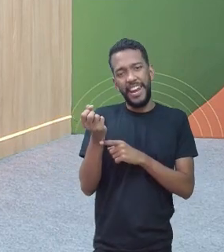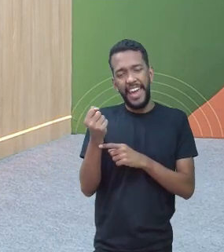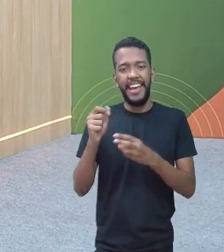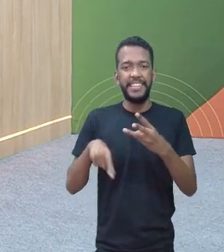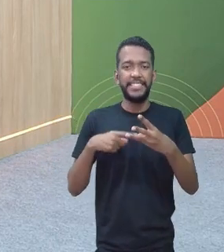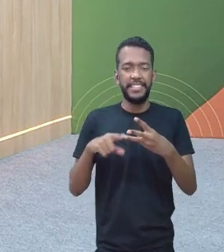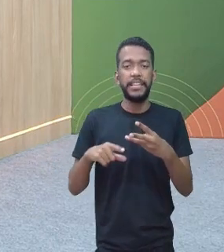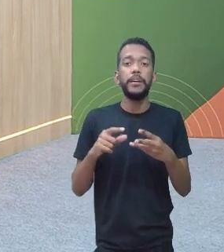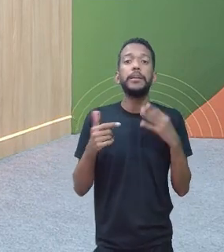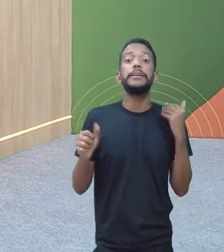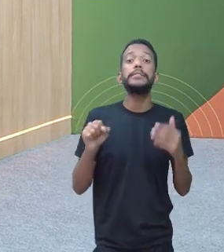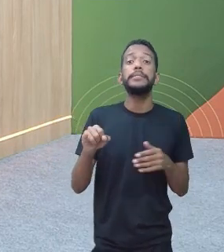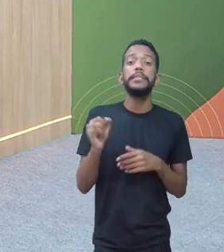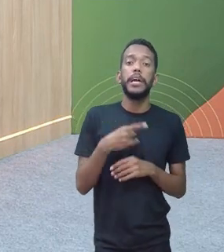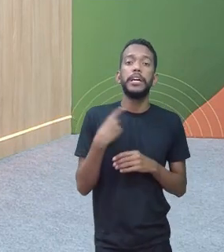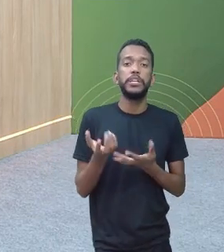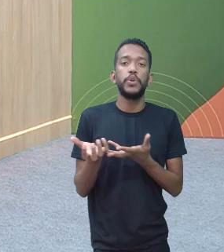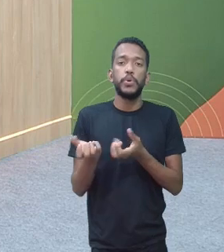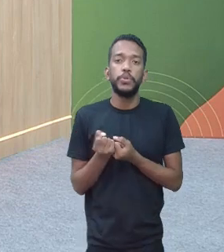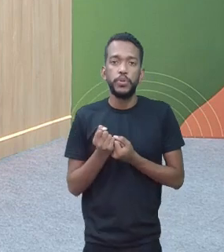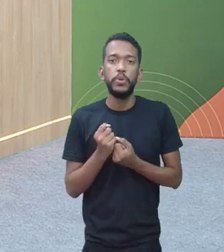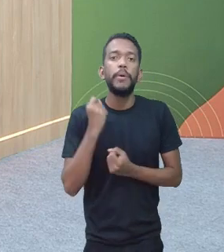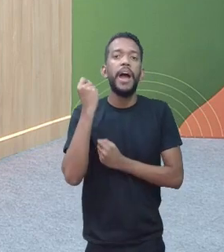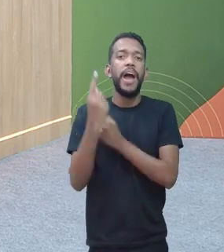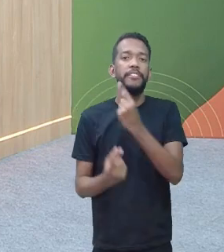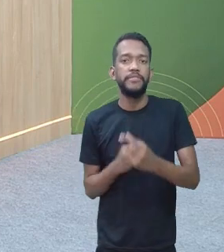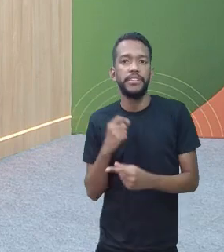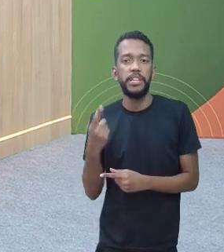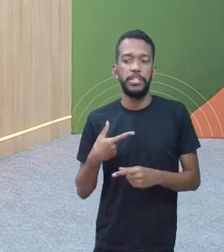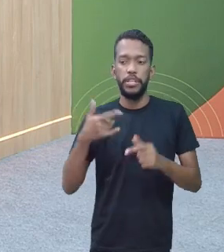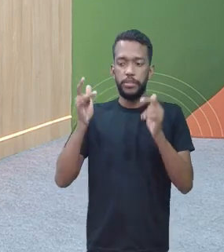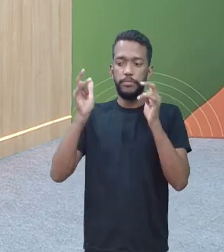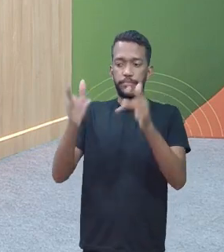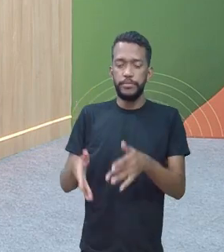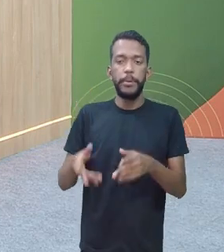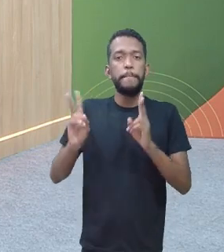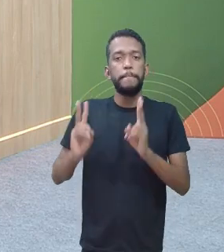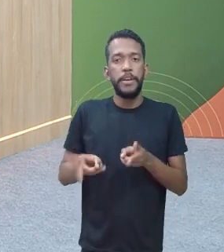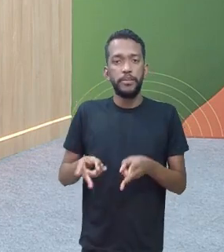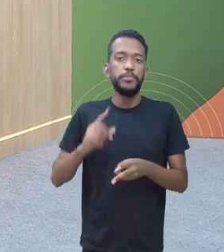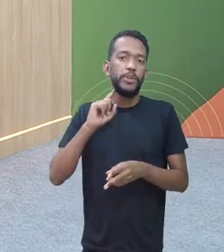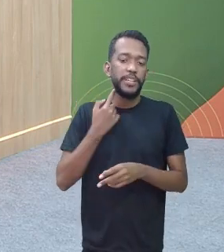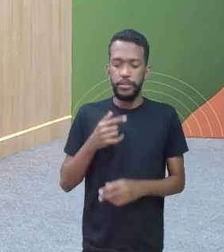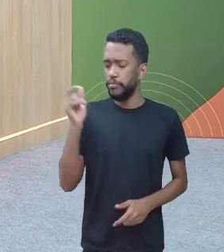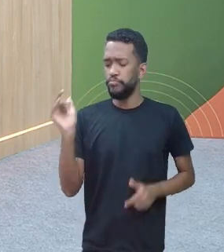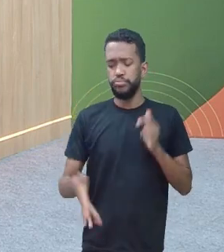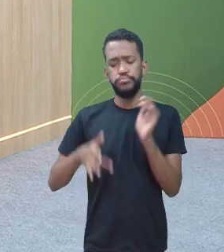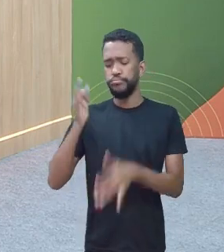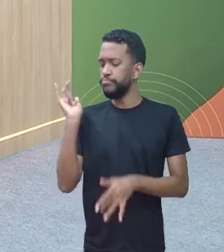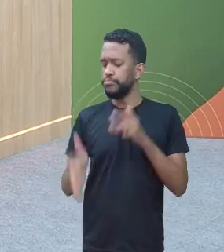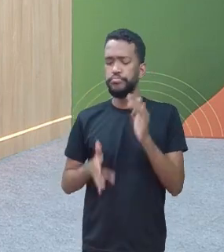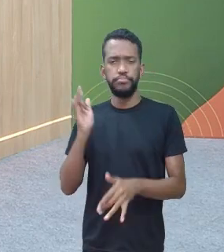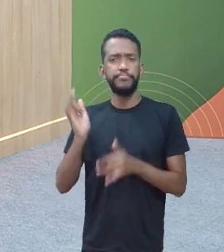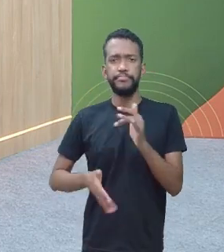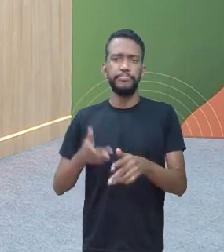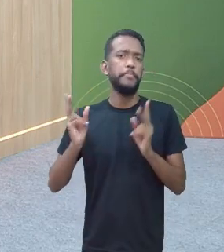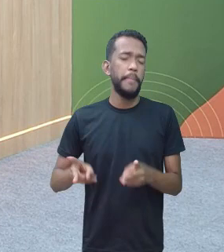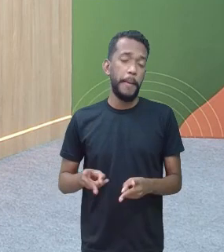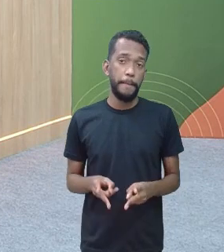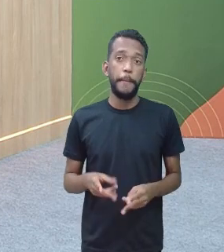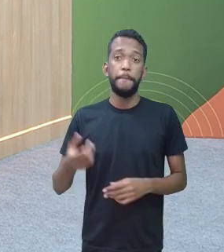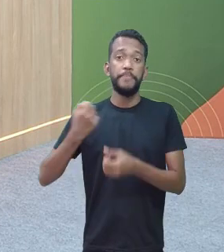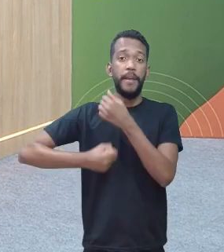a gente consome isso, a maioria das vezes a gente joga tudo no mesmo lixo, né, no mesmo recipiente.